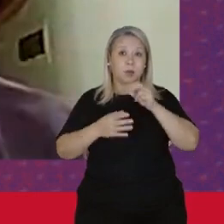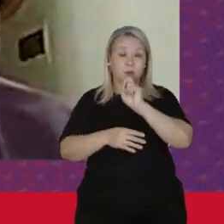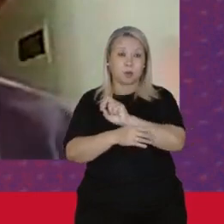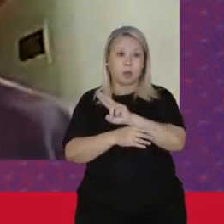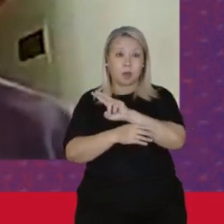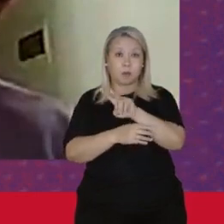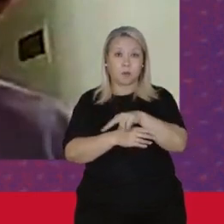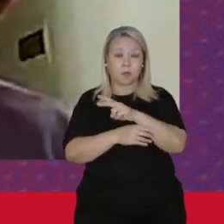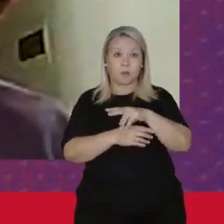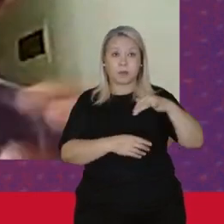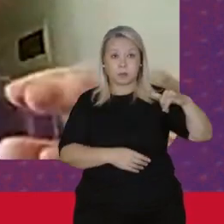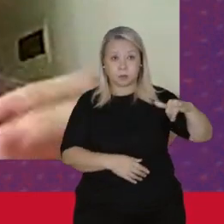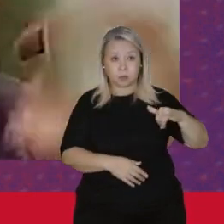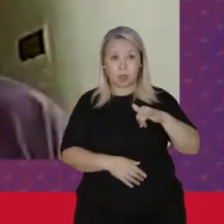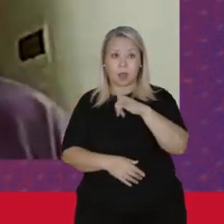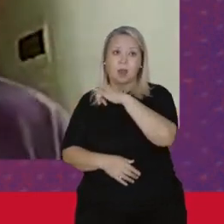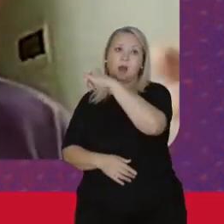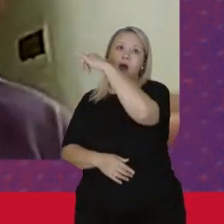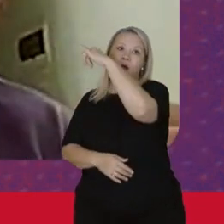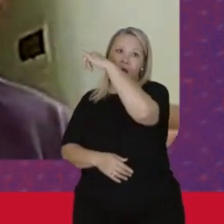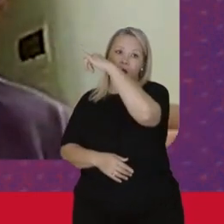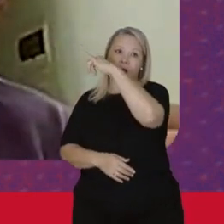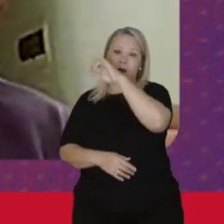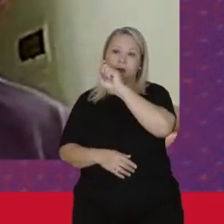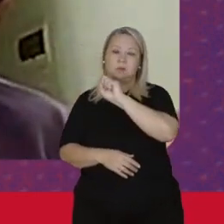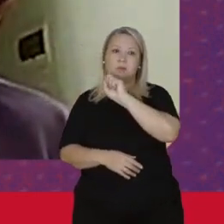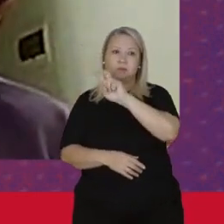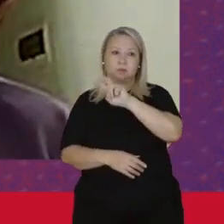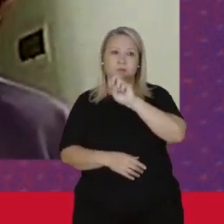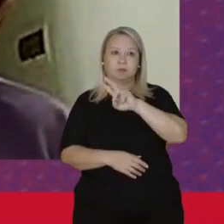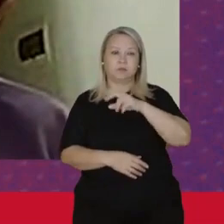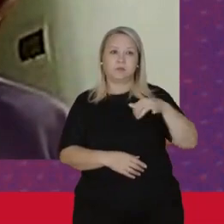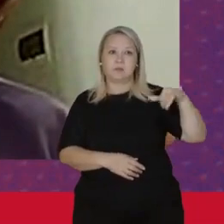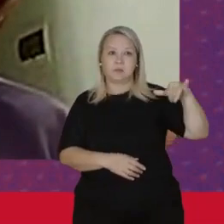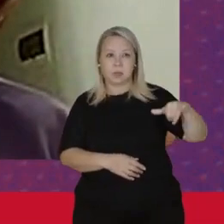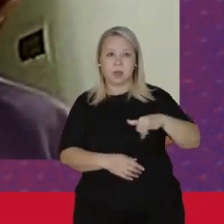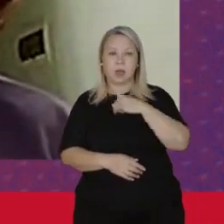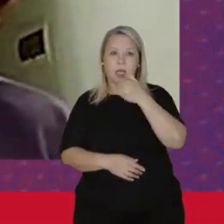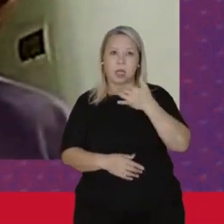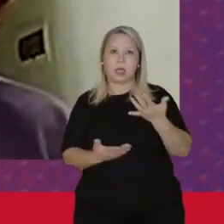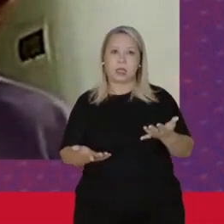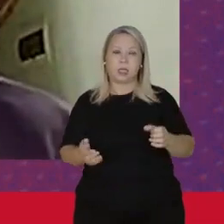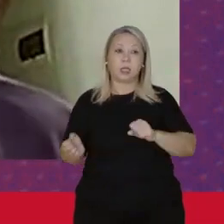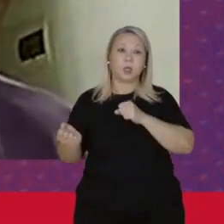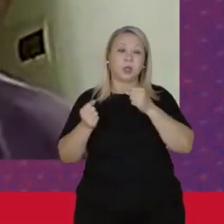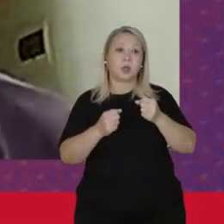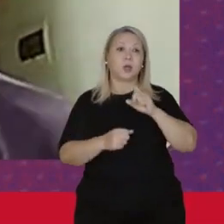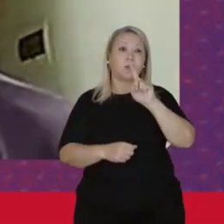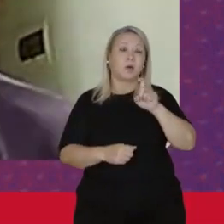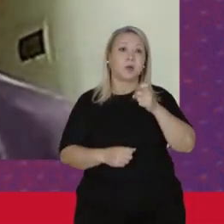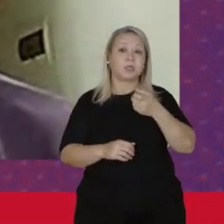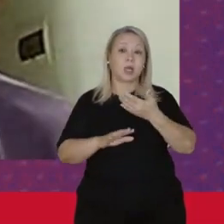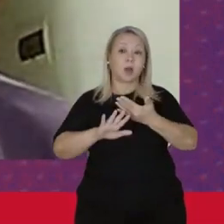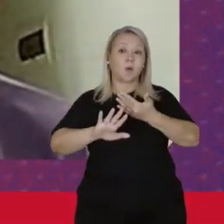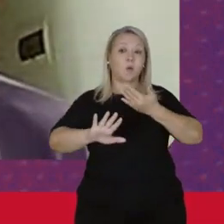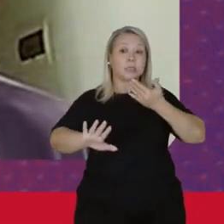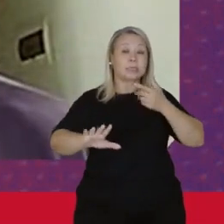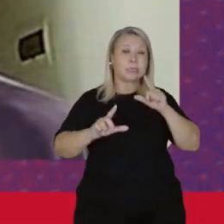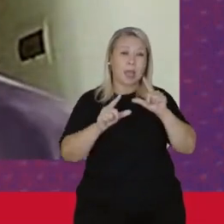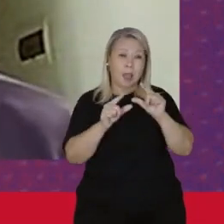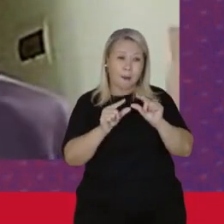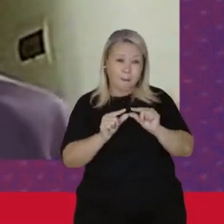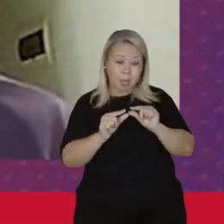pulverização aérea, que já é permitida, mas permitir que essa pulverização possa ser com uma distância menor